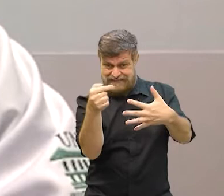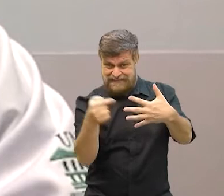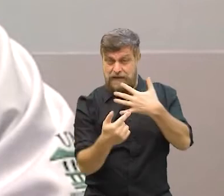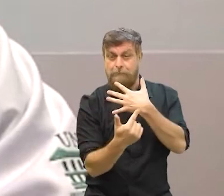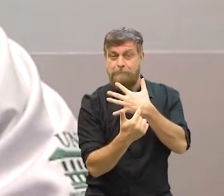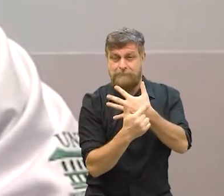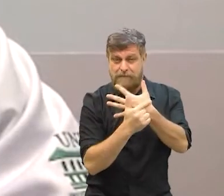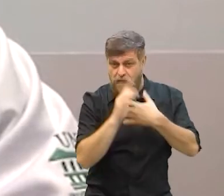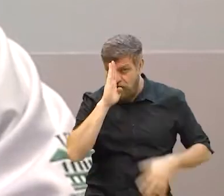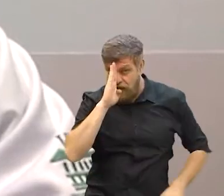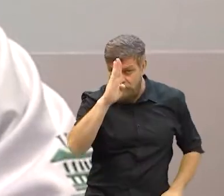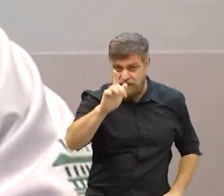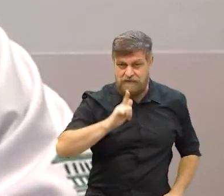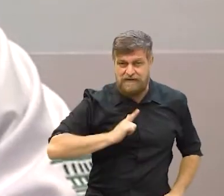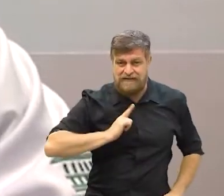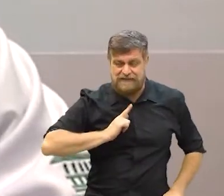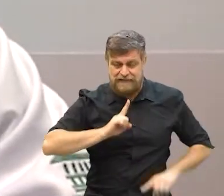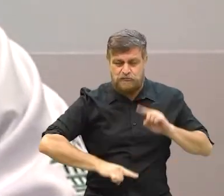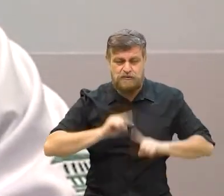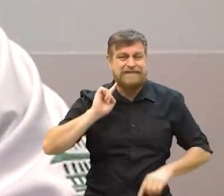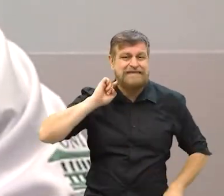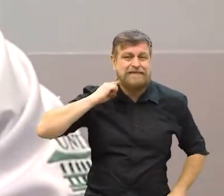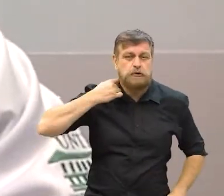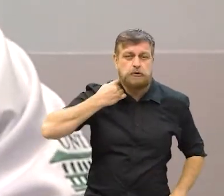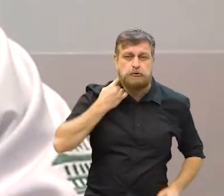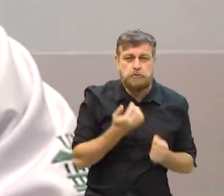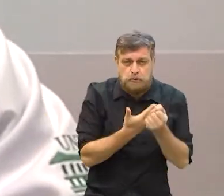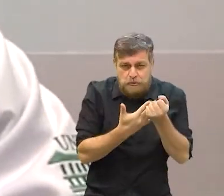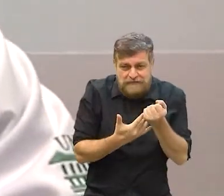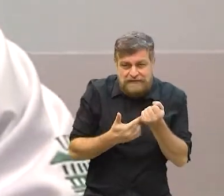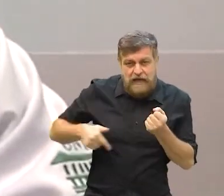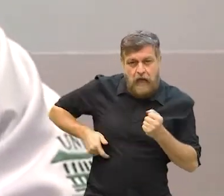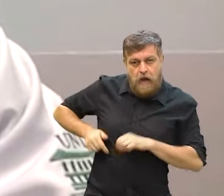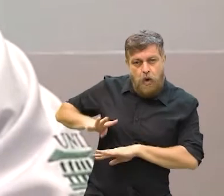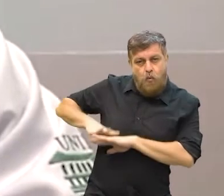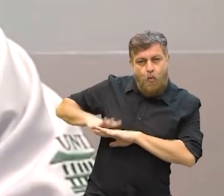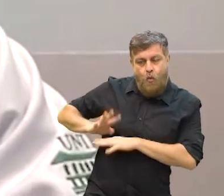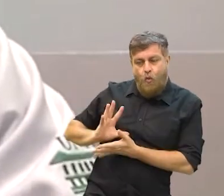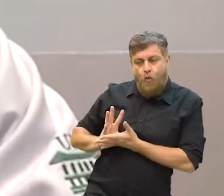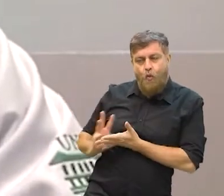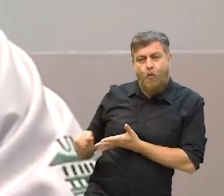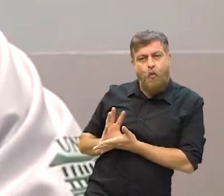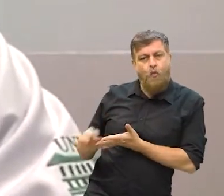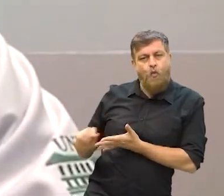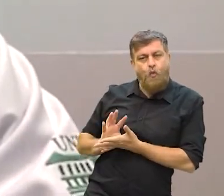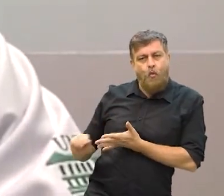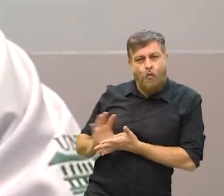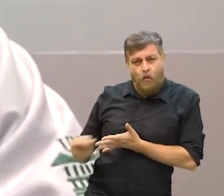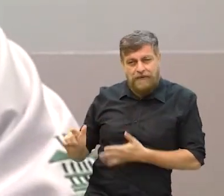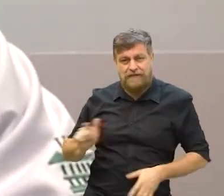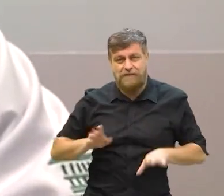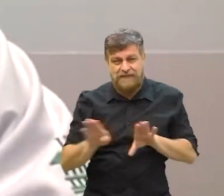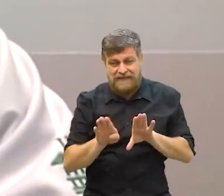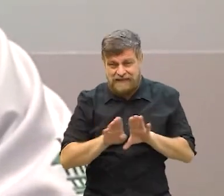A principal função do rim é a eliminação das toxinas, ele purifica o nosso sangue. O rim também ele tem a função do